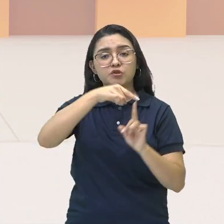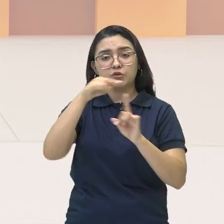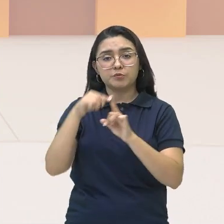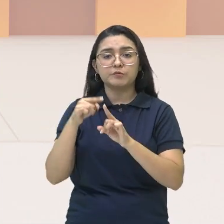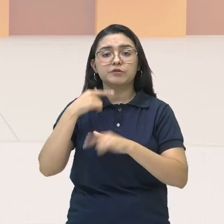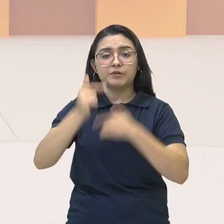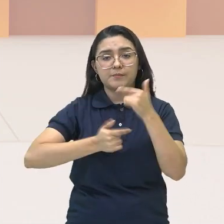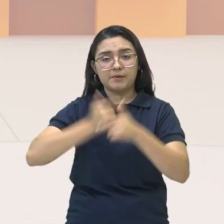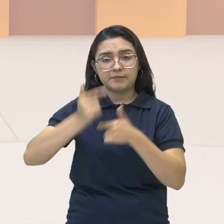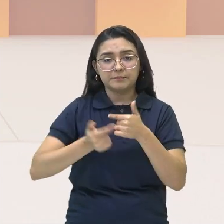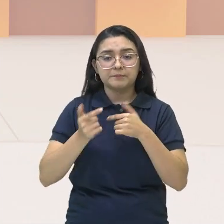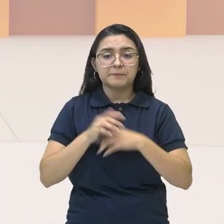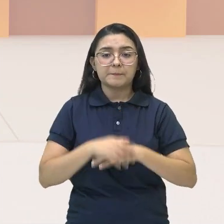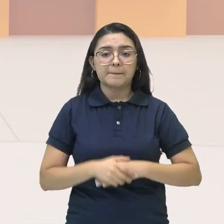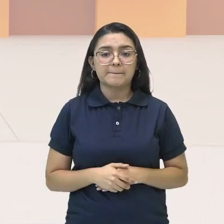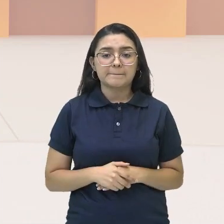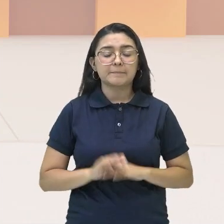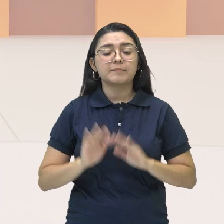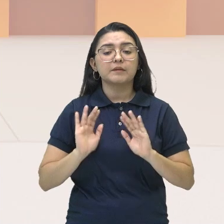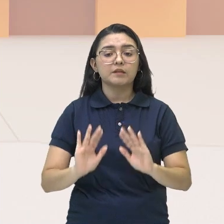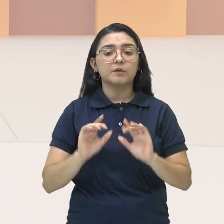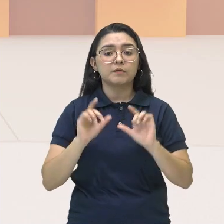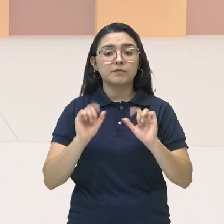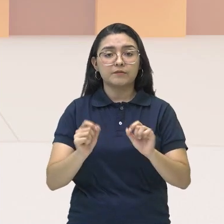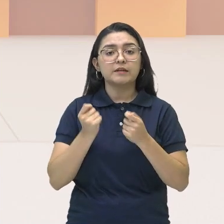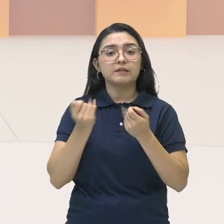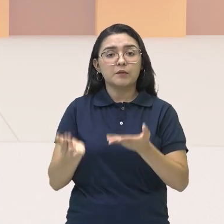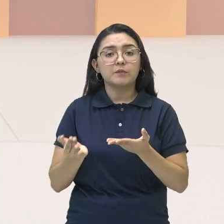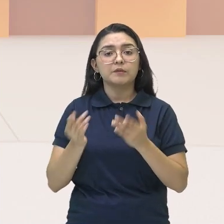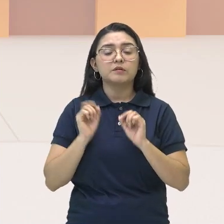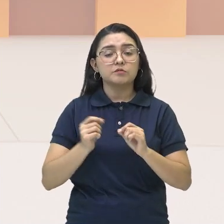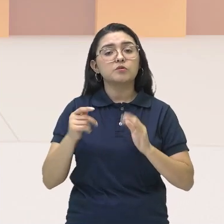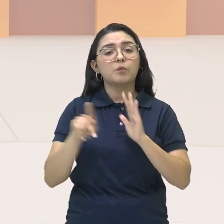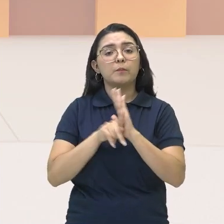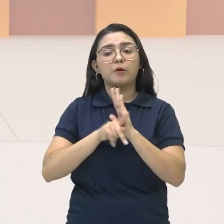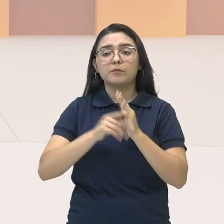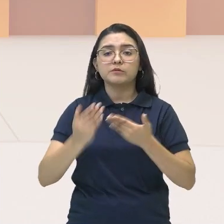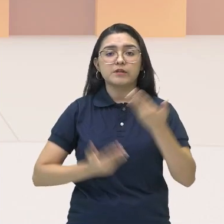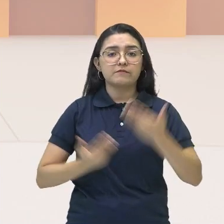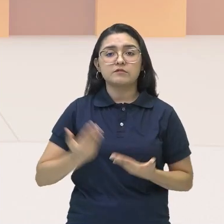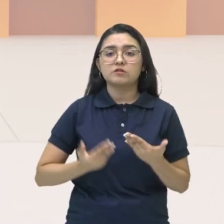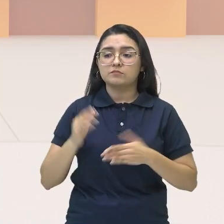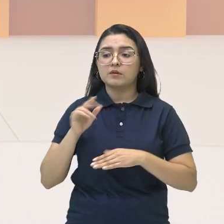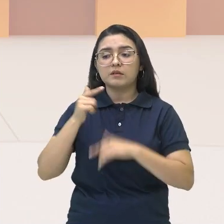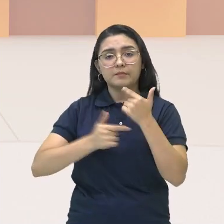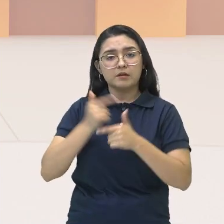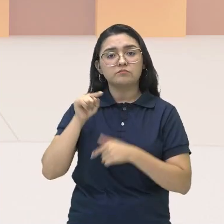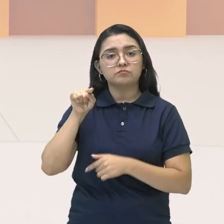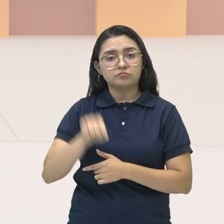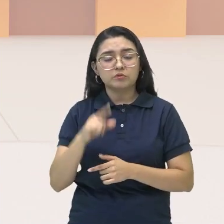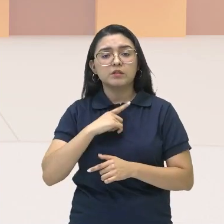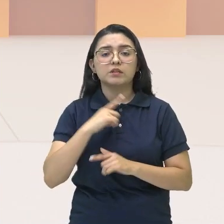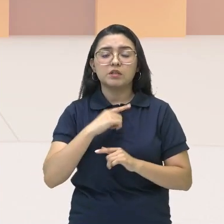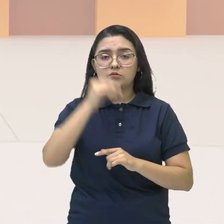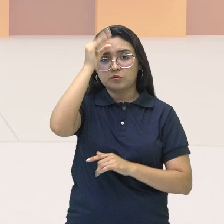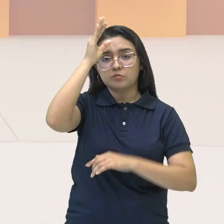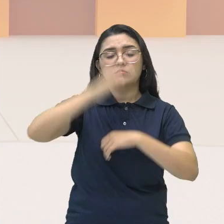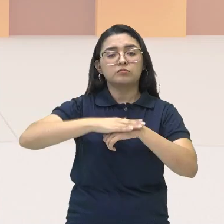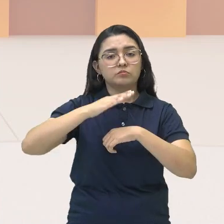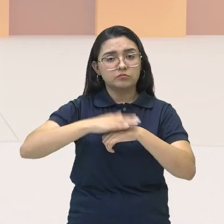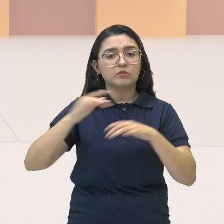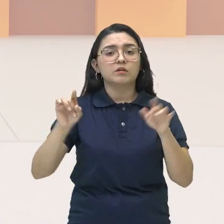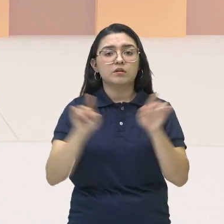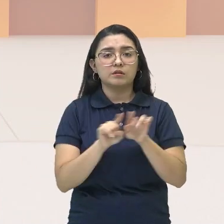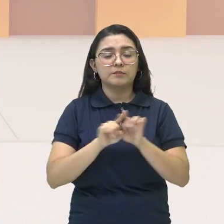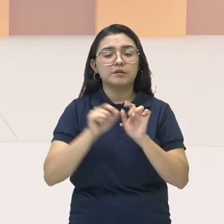trabalho, né? Então ele vai oferecer os seus serviços, né? Ele tem um conhecimento, né?